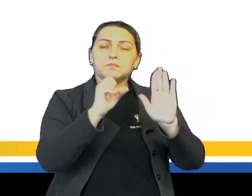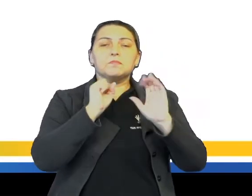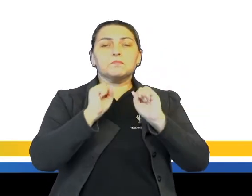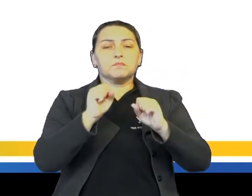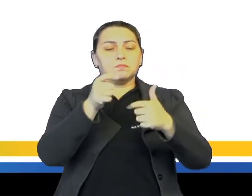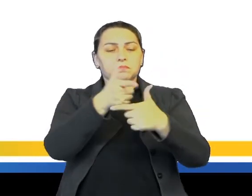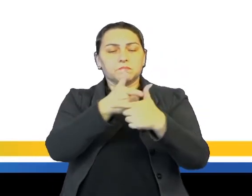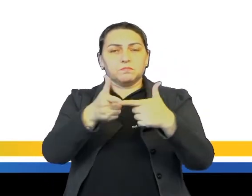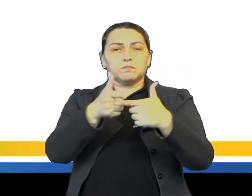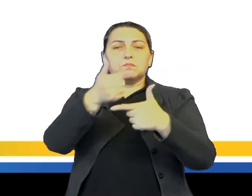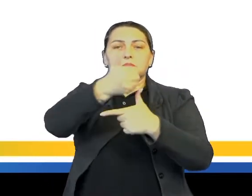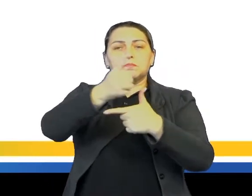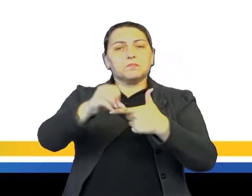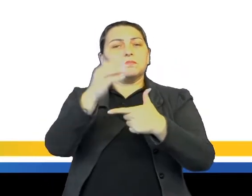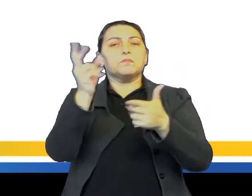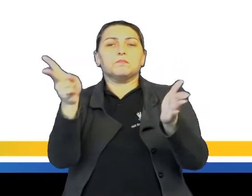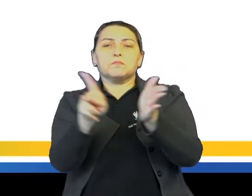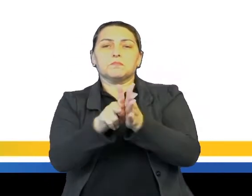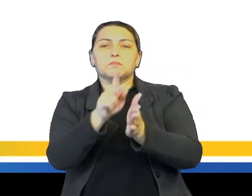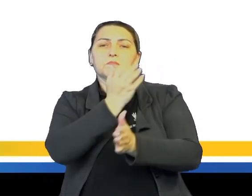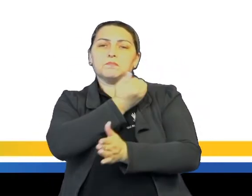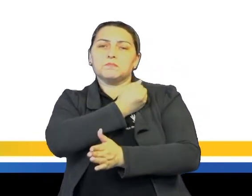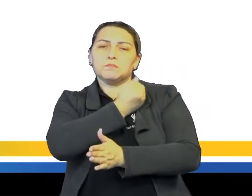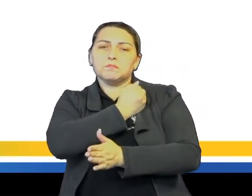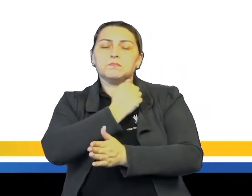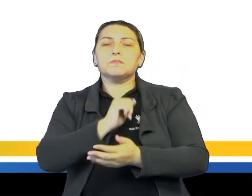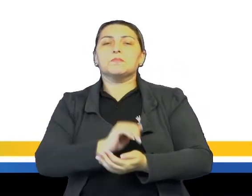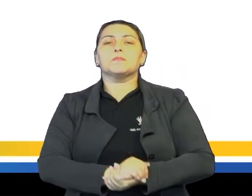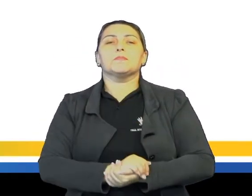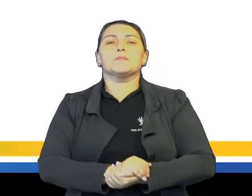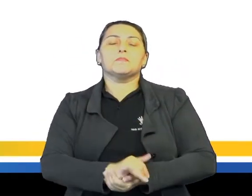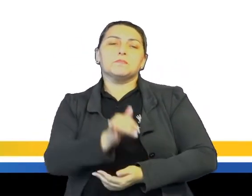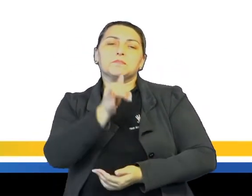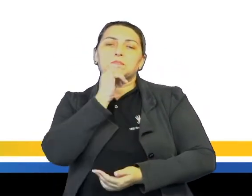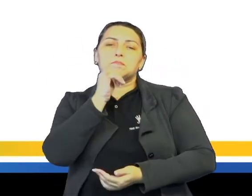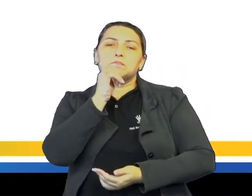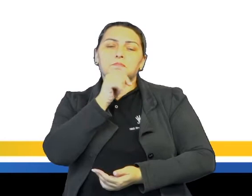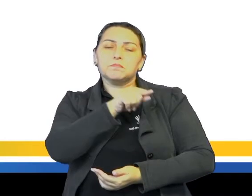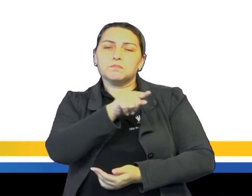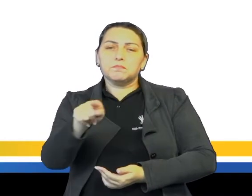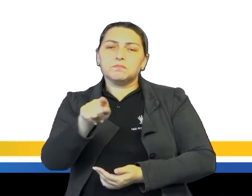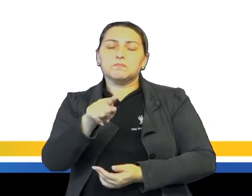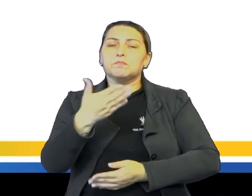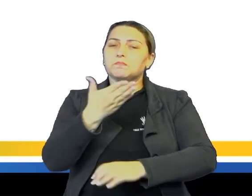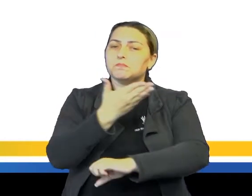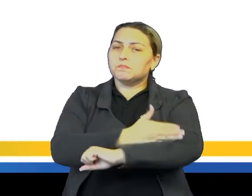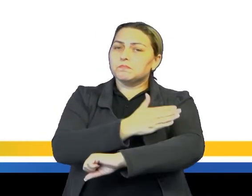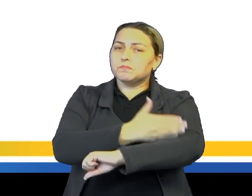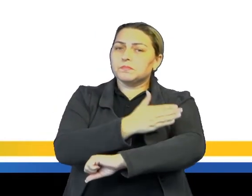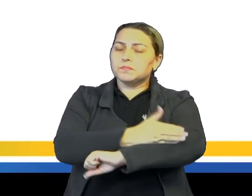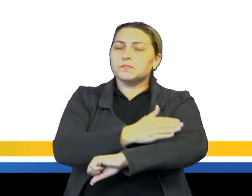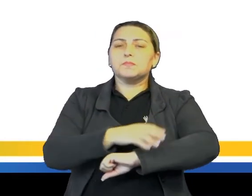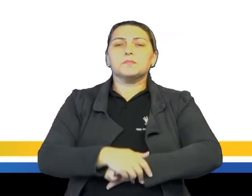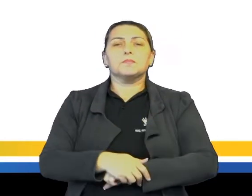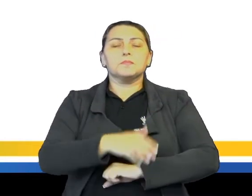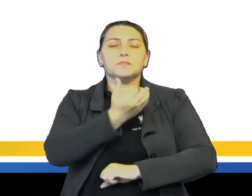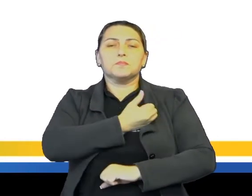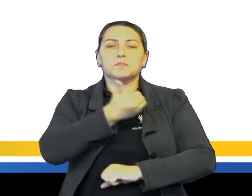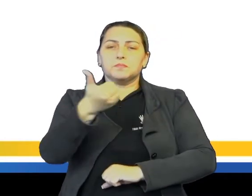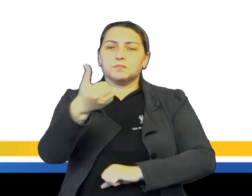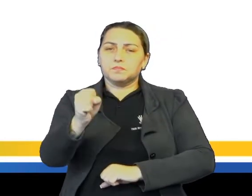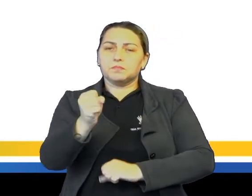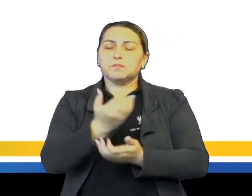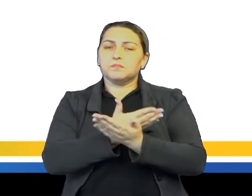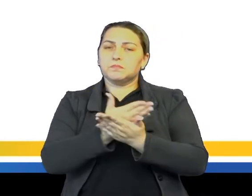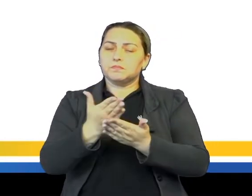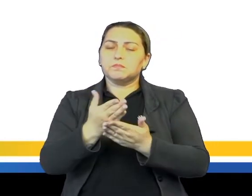ser divisível por 1 e por ele mesmo. Aí eu deixei um exemplo para vocês colocarem em prática, né? O número 18 eu